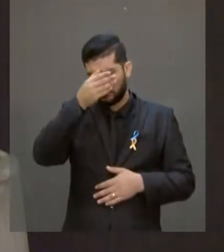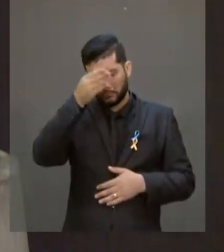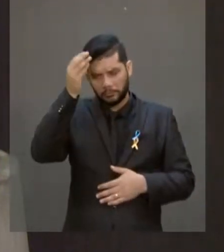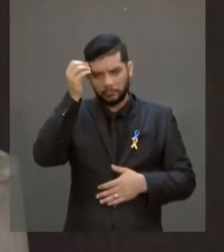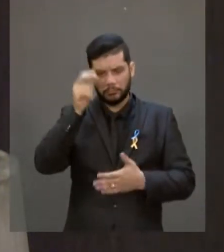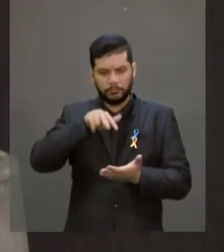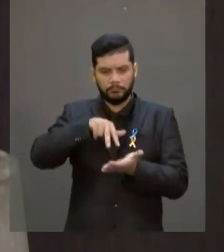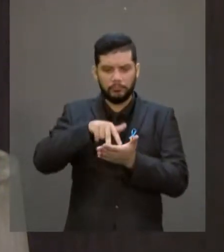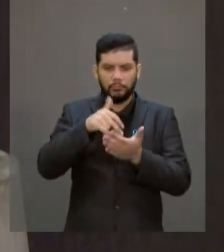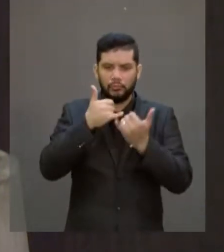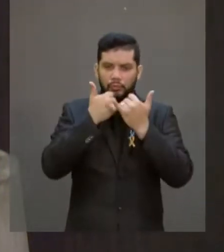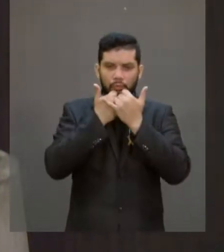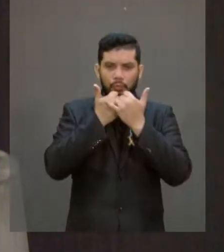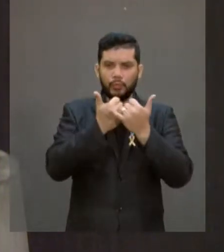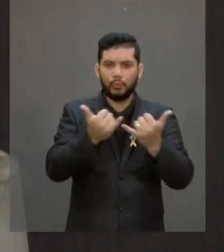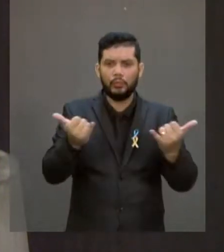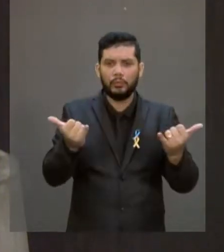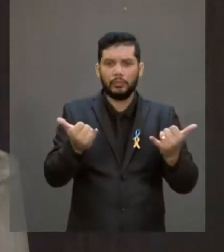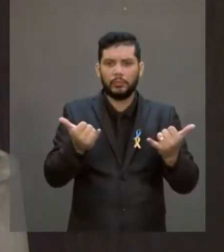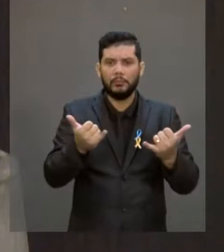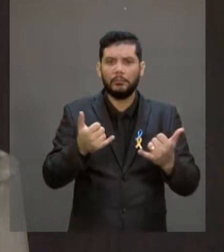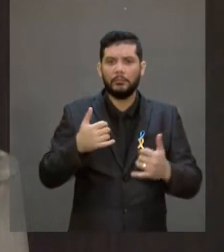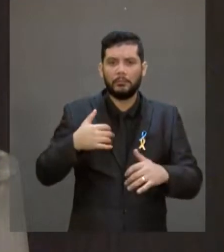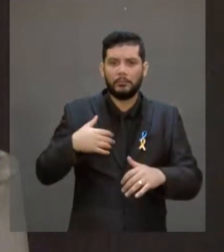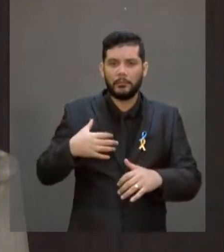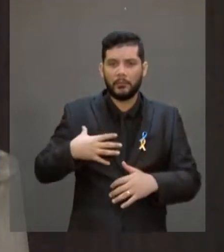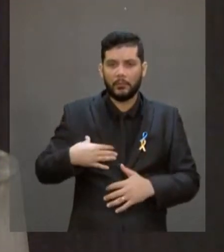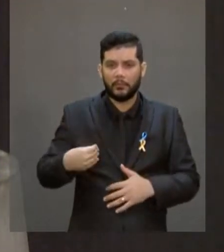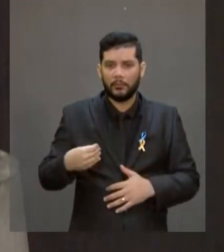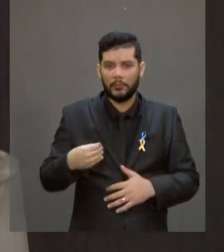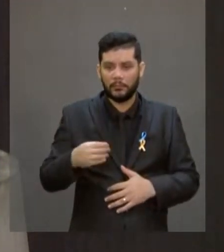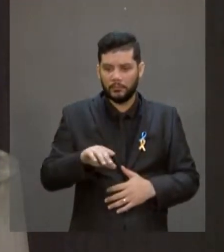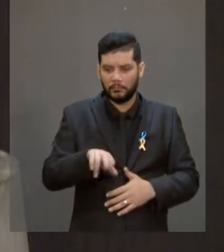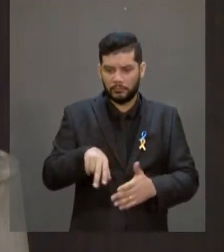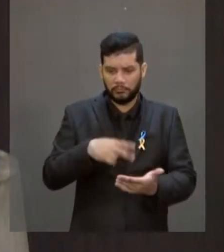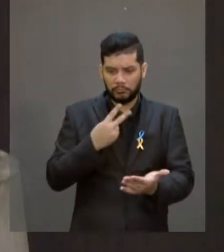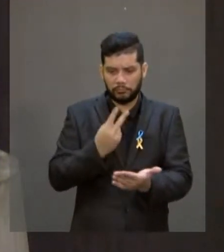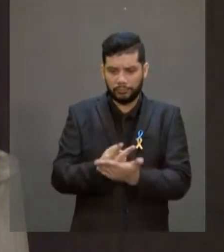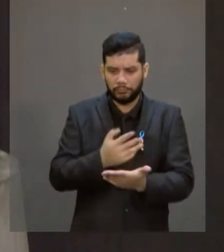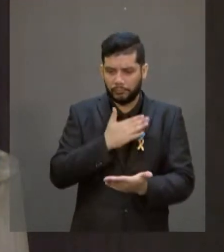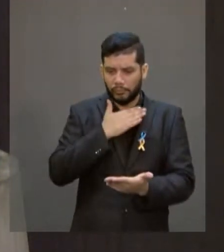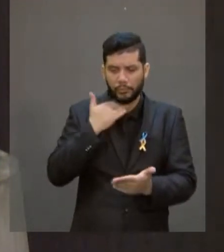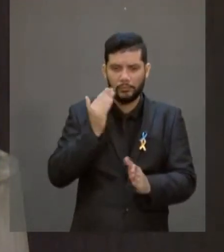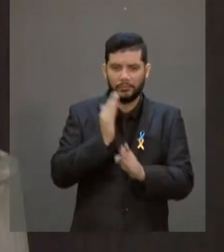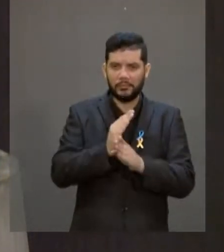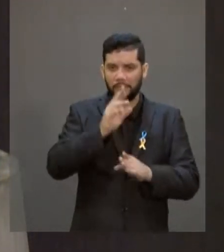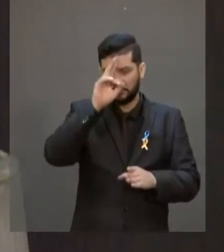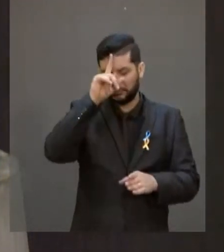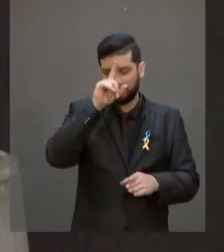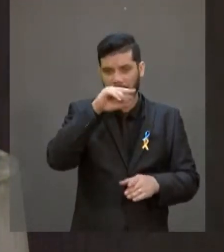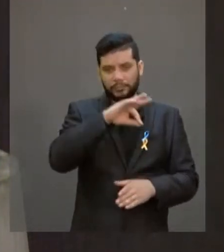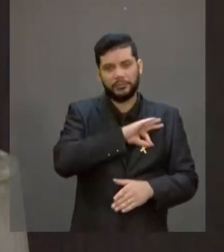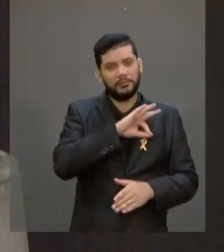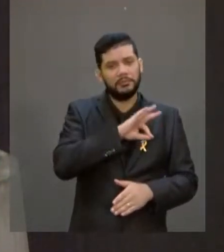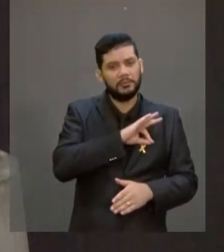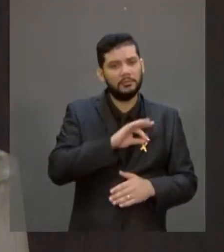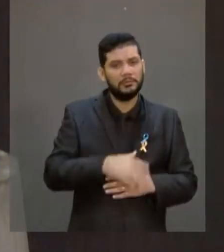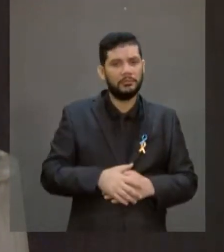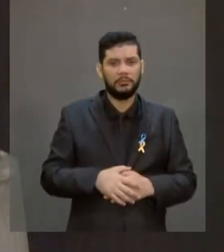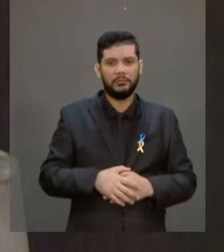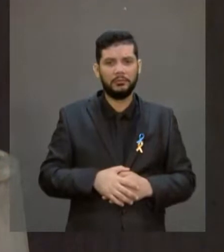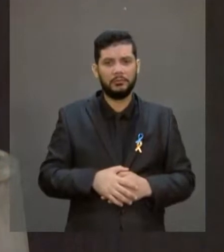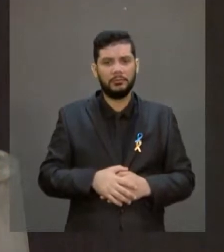de desculpas porque o meu filho caiu sem vida por uma intervenção do Estado que